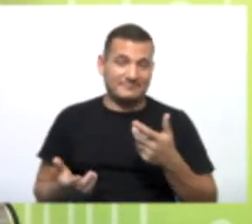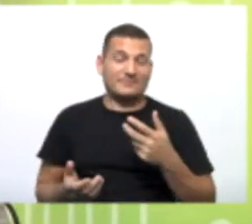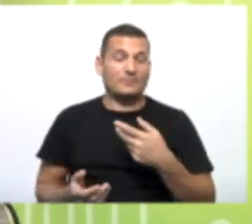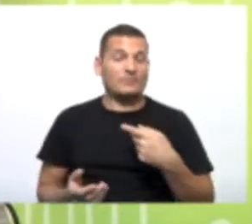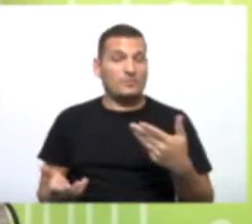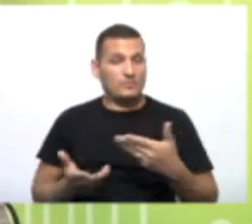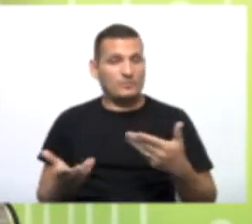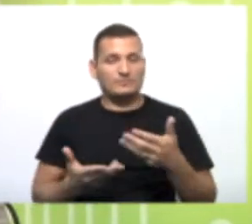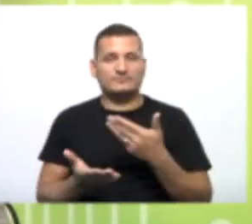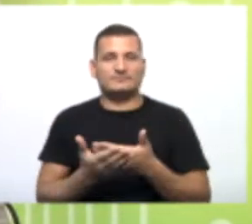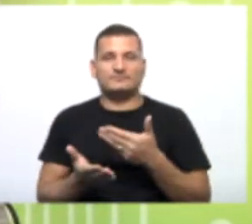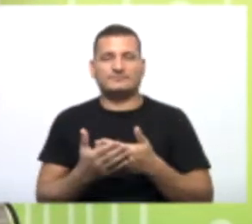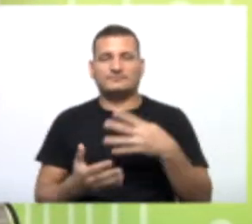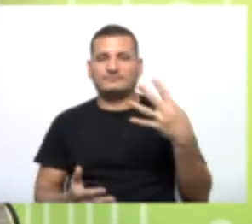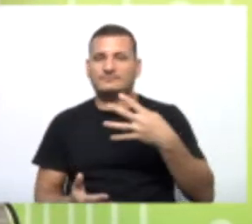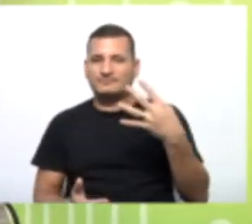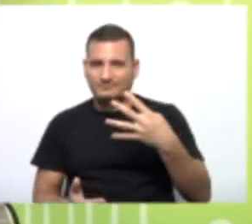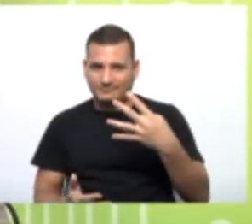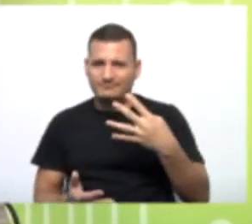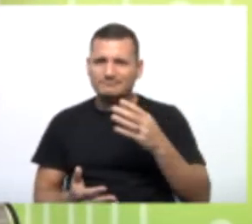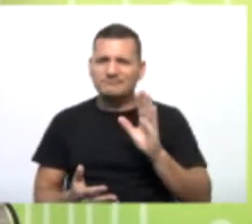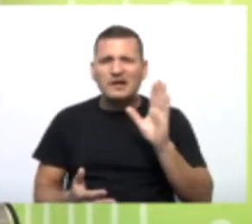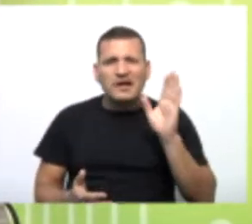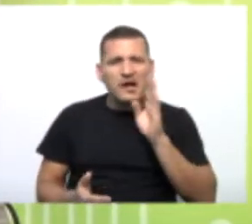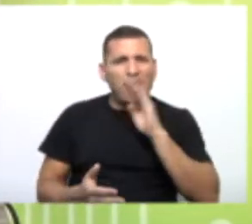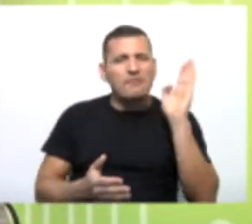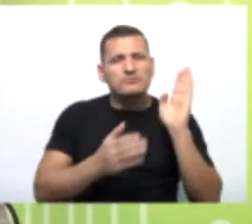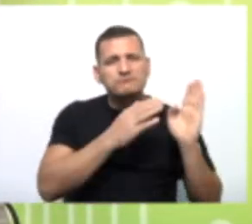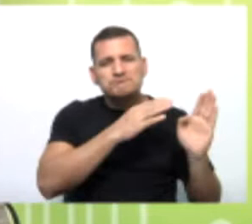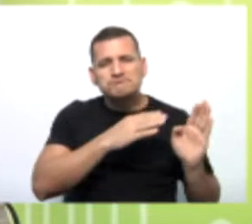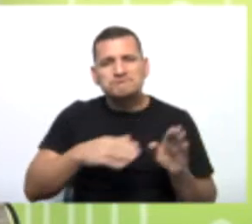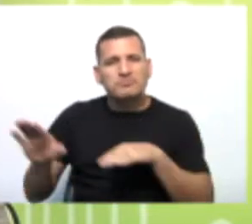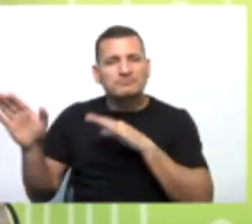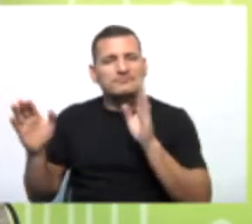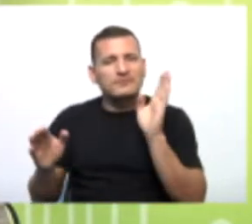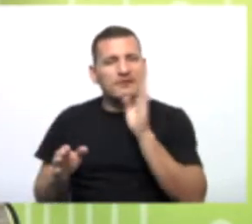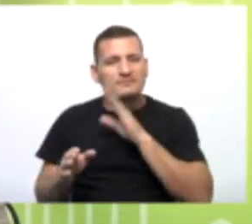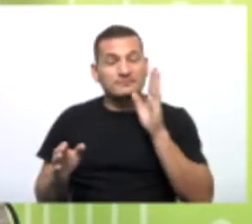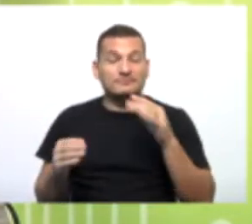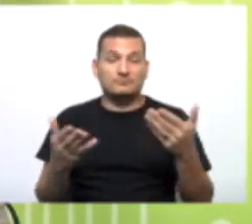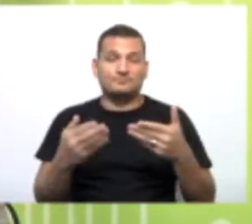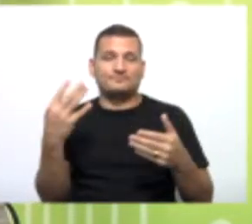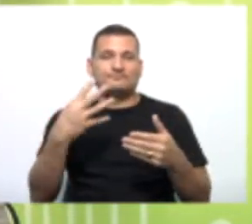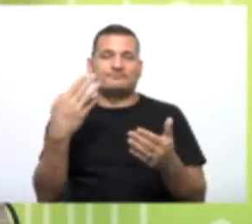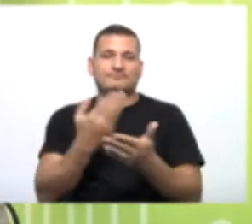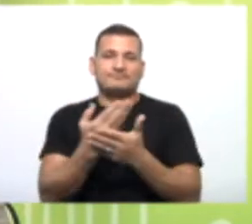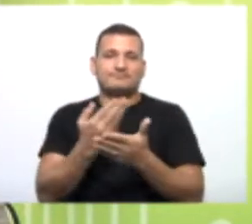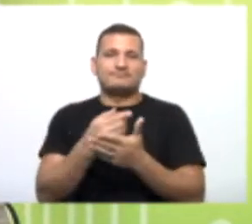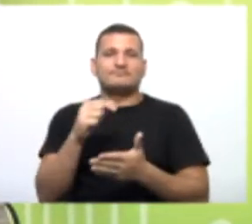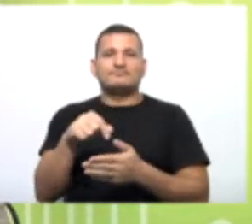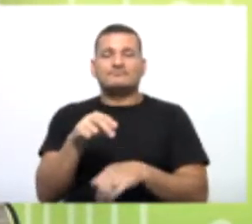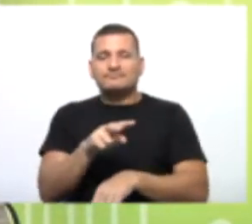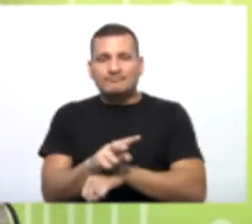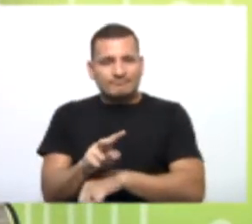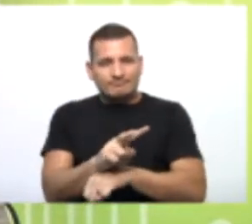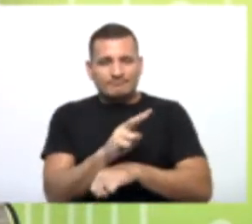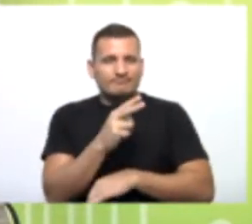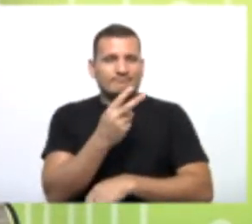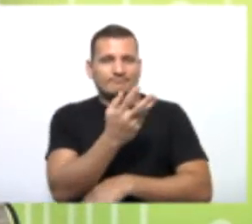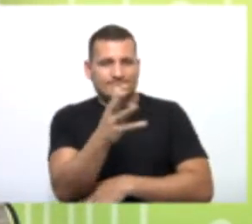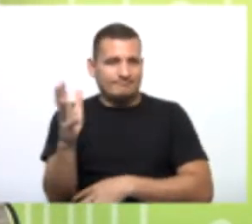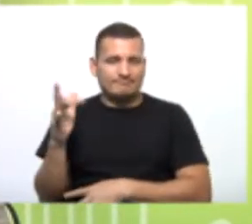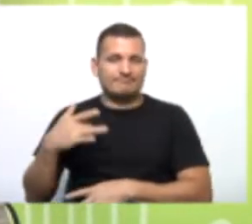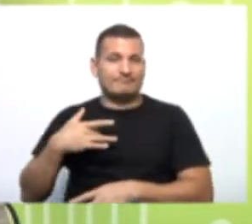para nossa quarta aula. Como passou rápido isso, hein? Quarta aula sobre segurança, meio ambiente e saúde.